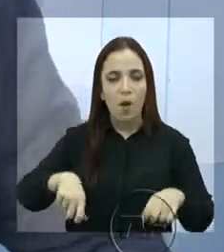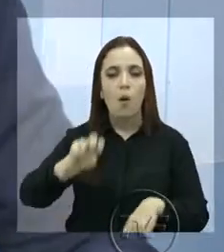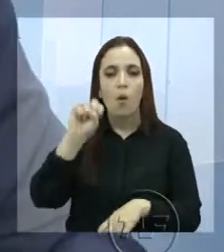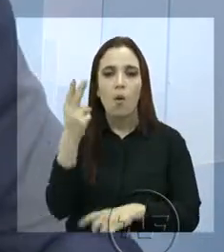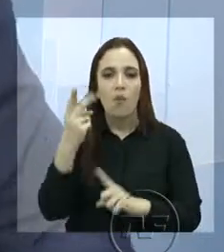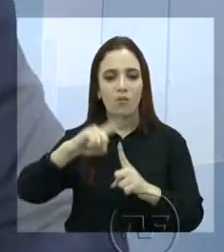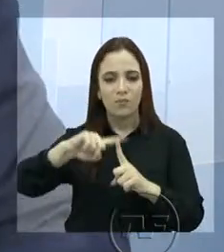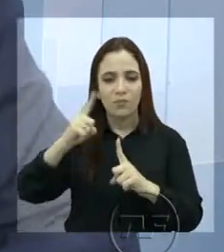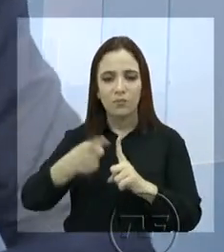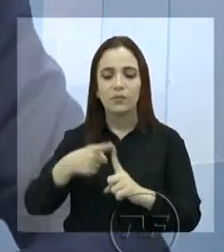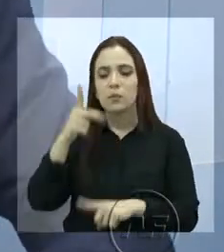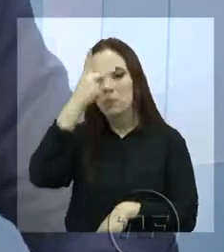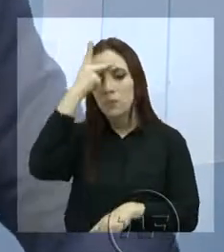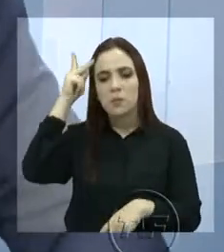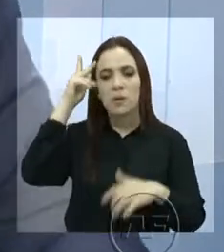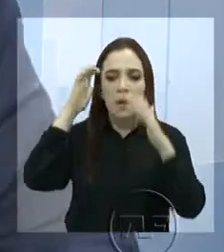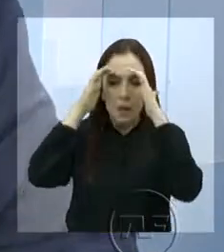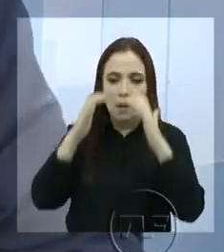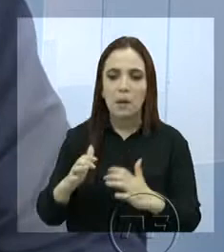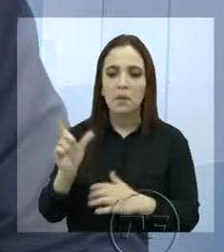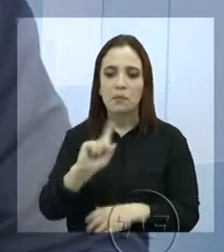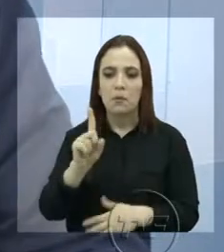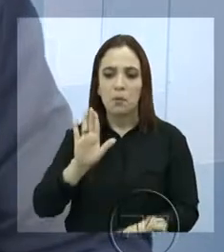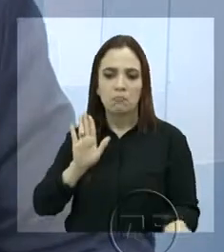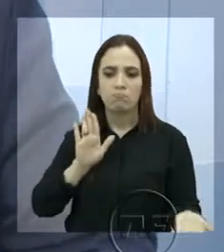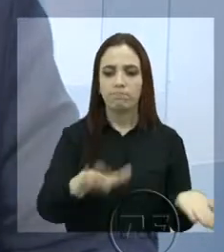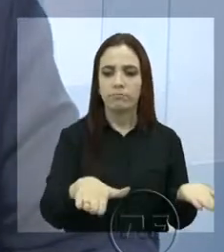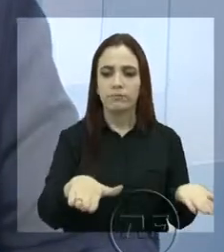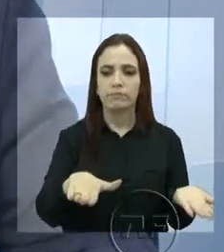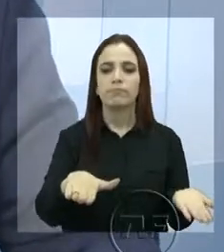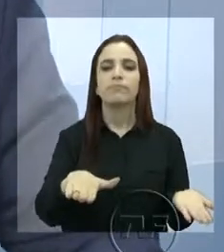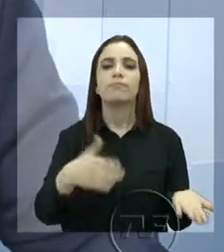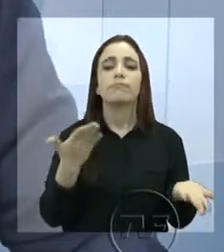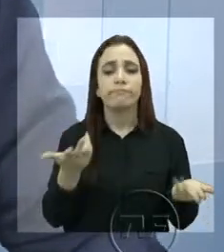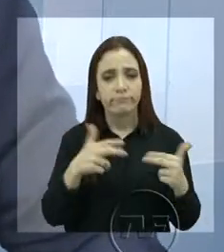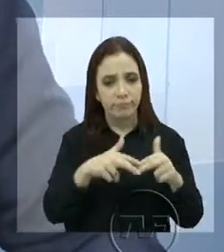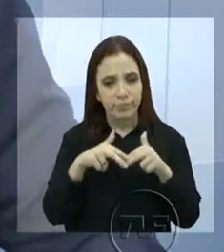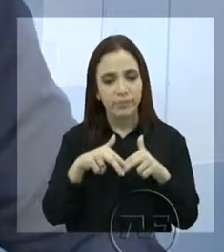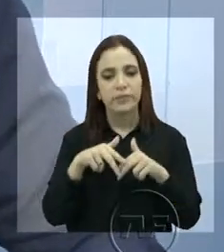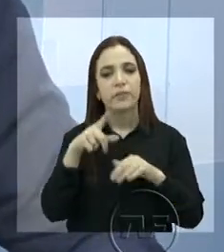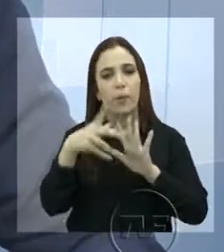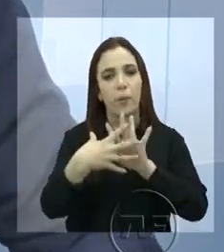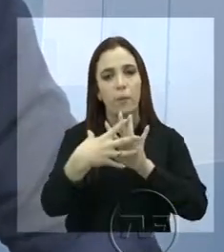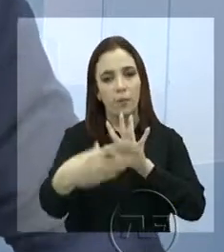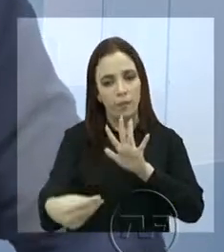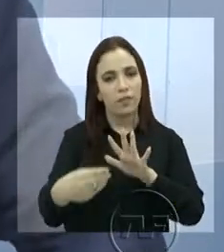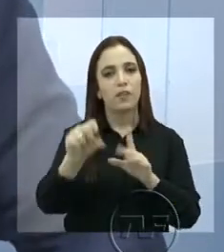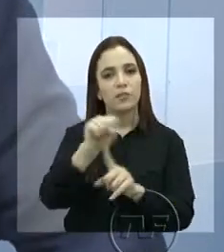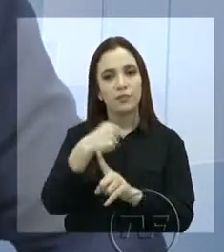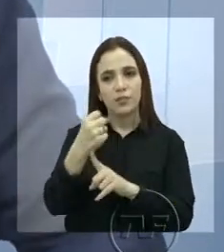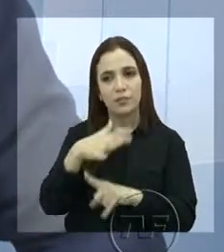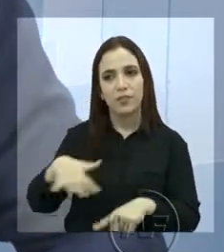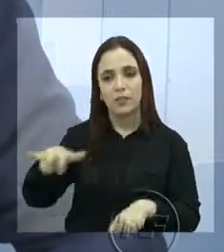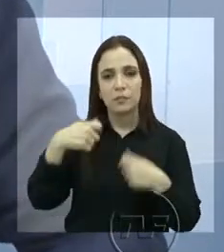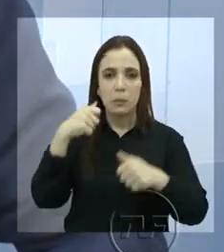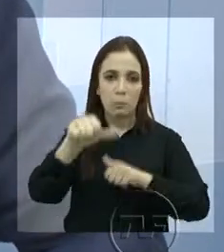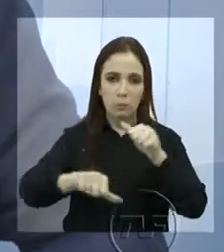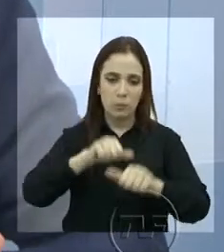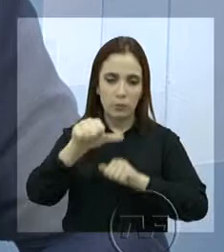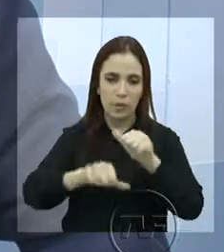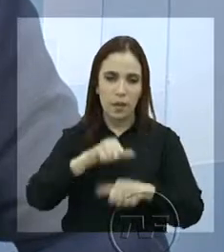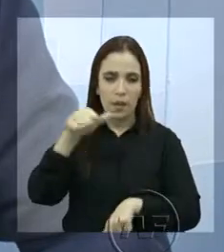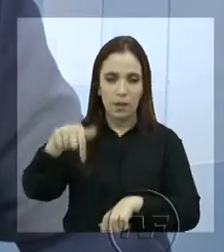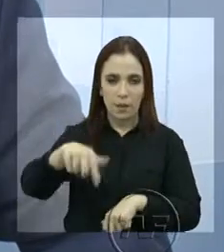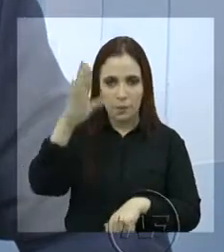a gestante, e que a pessoa chega e ocupa. São reflexões macros. Quando a gente quer mudar o país, a gente precisa